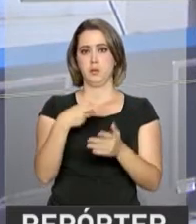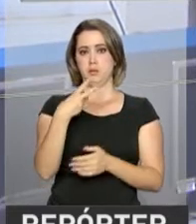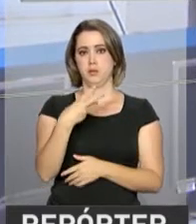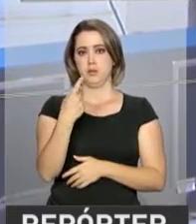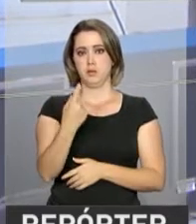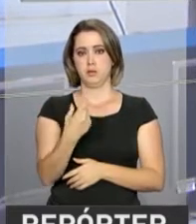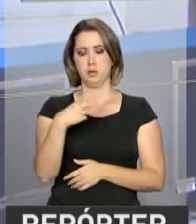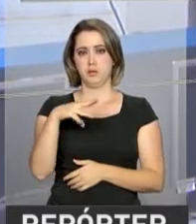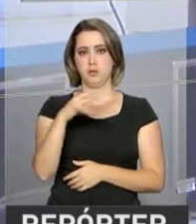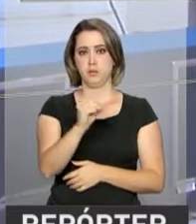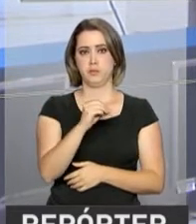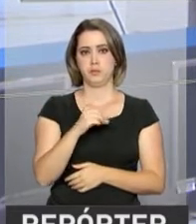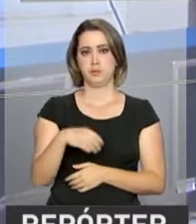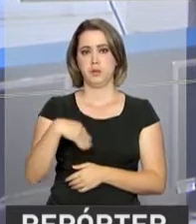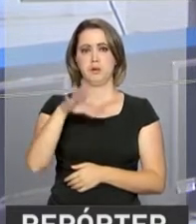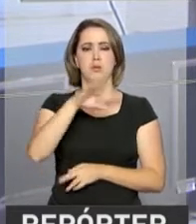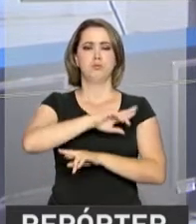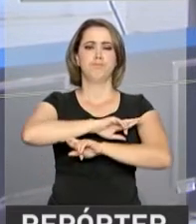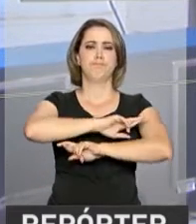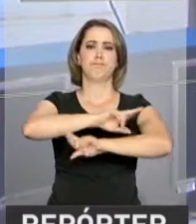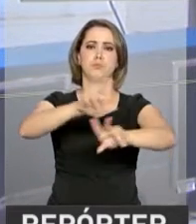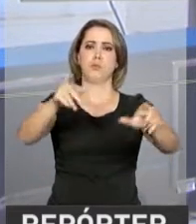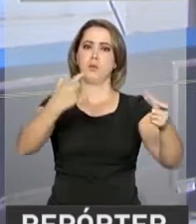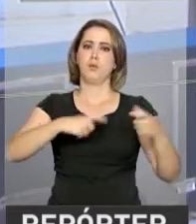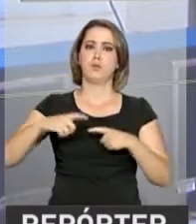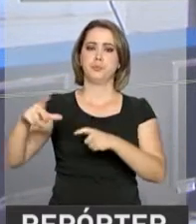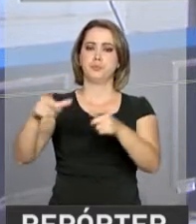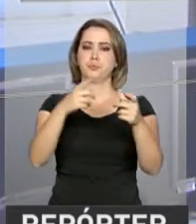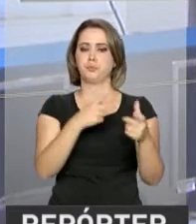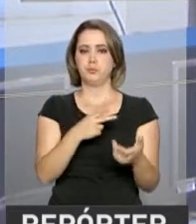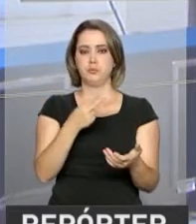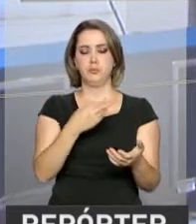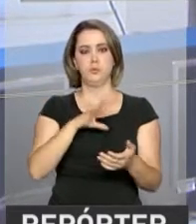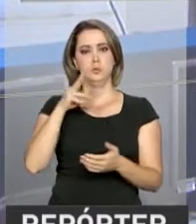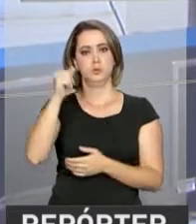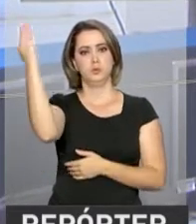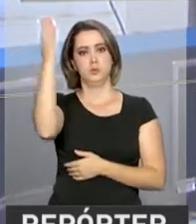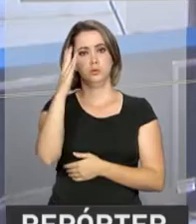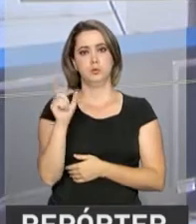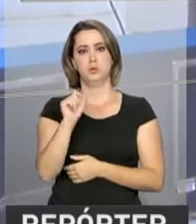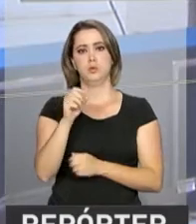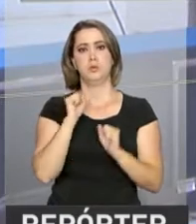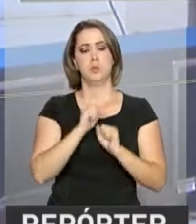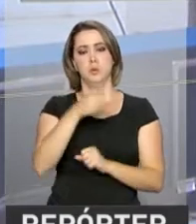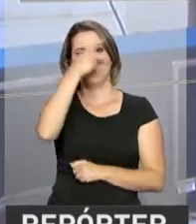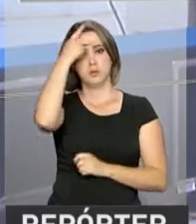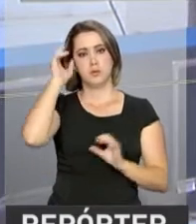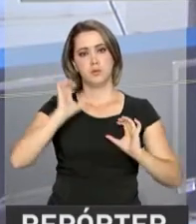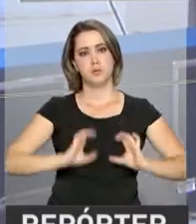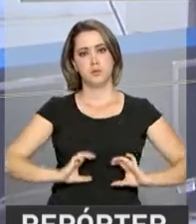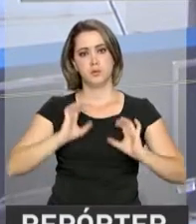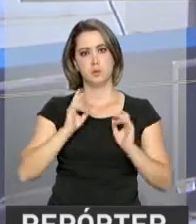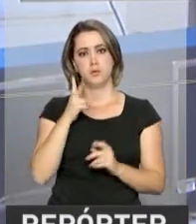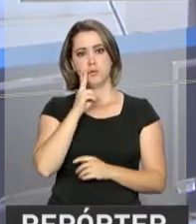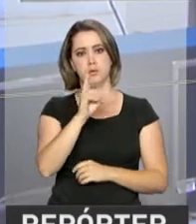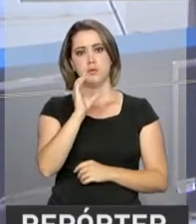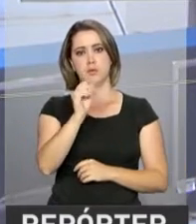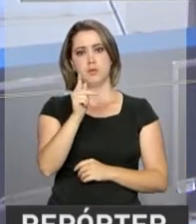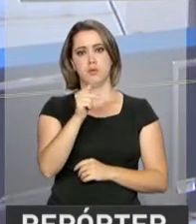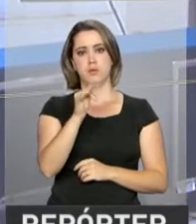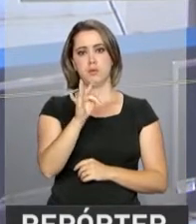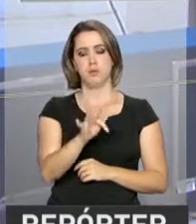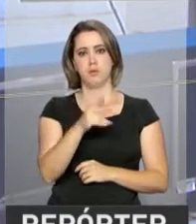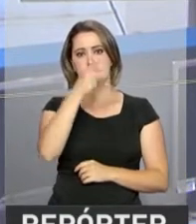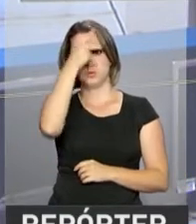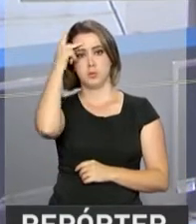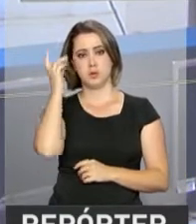disponível em seis mil e 400 agências de todo o brasil com a medida o cidadão vai poder verificar a situação do cpf de